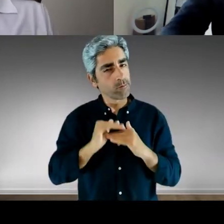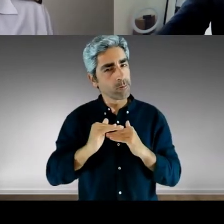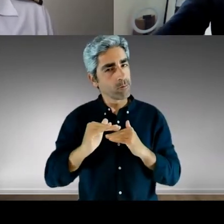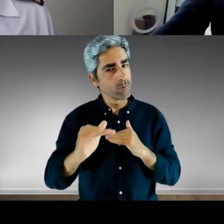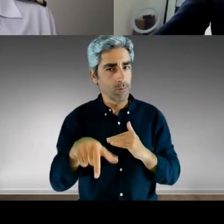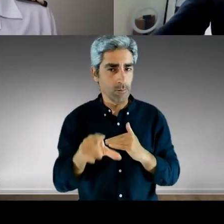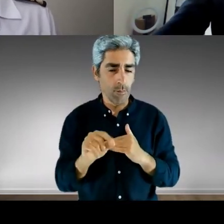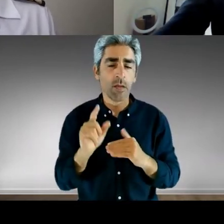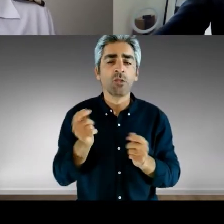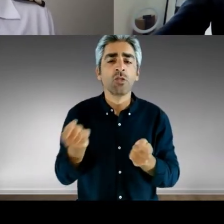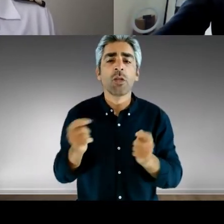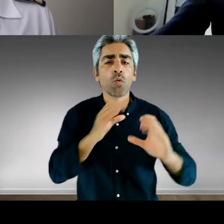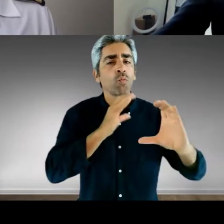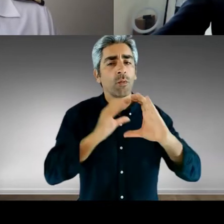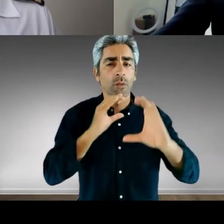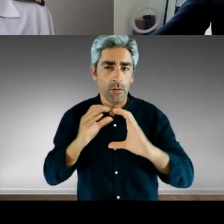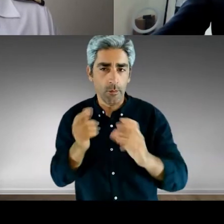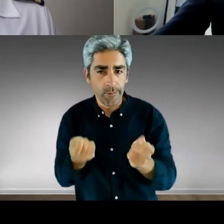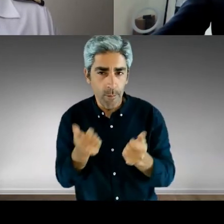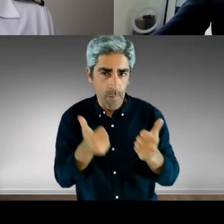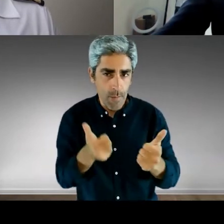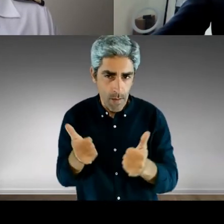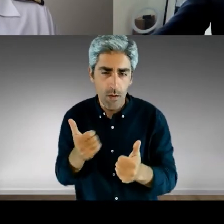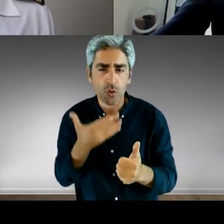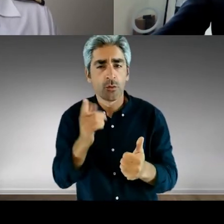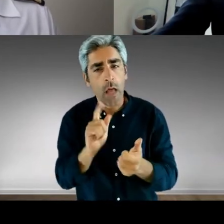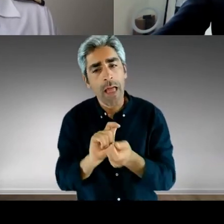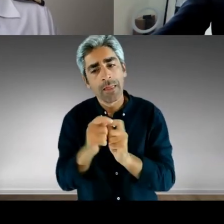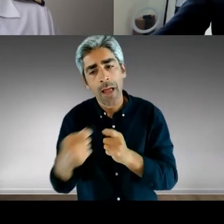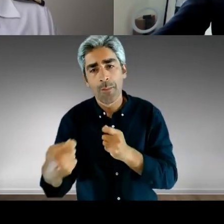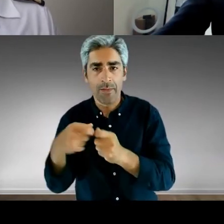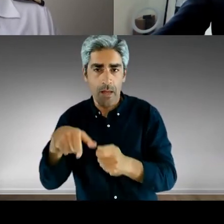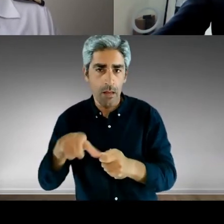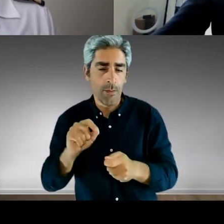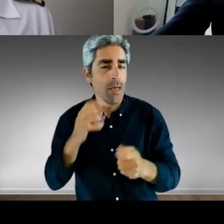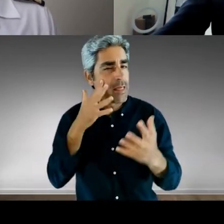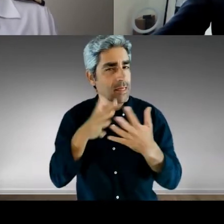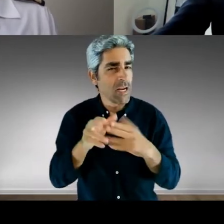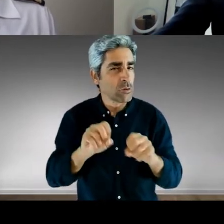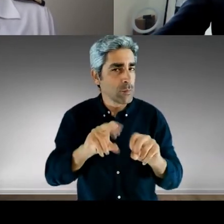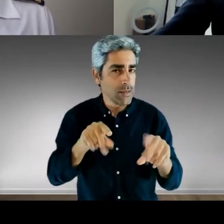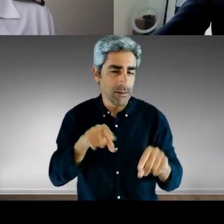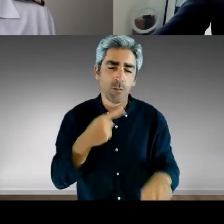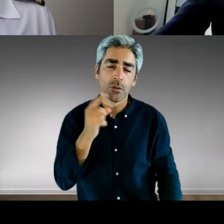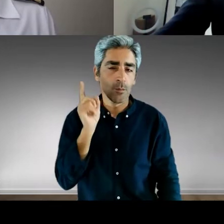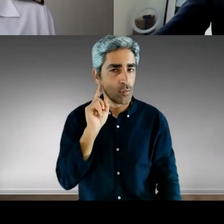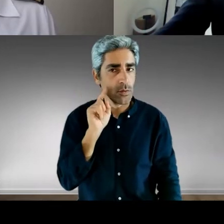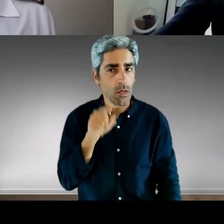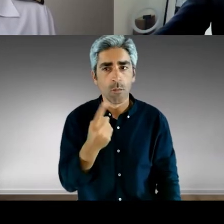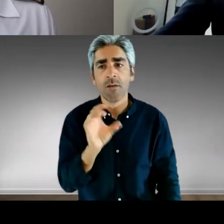gestão comunicativa sem exageros, adaptada, mas a transparência é muito importante. Uma maneira